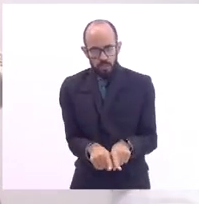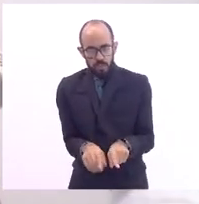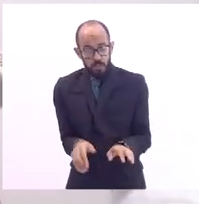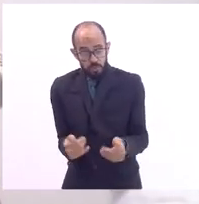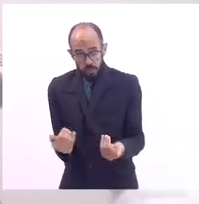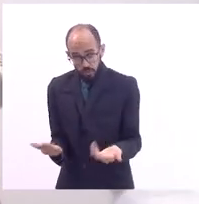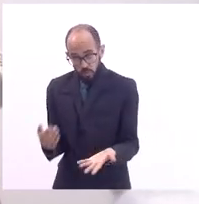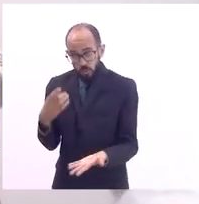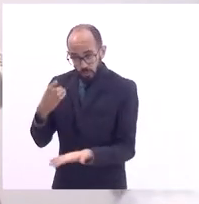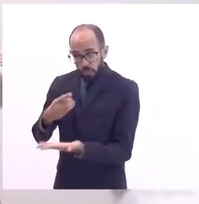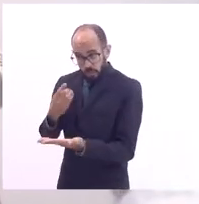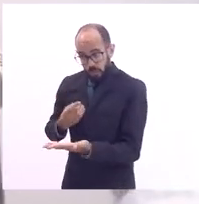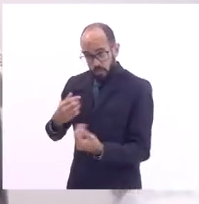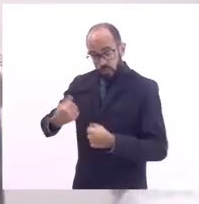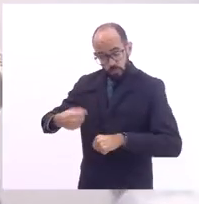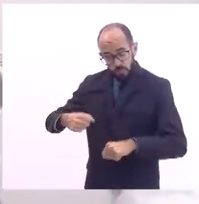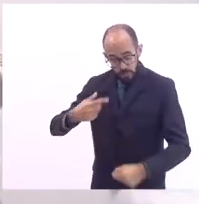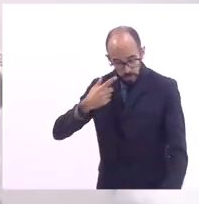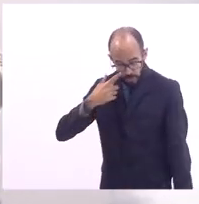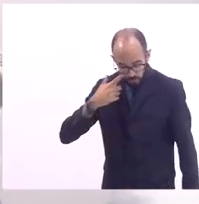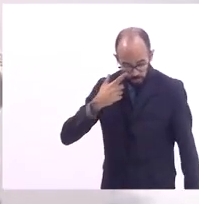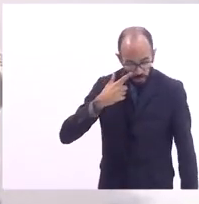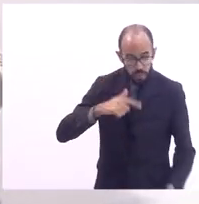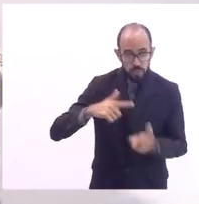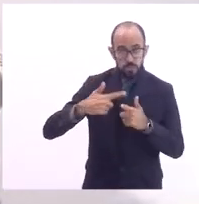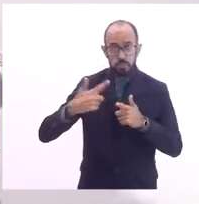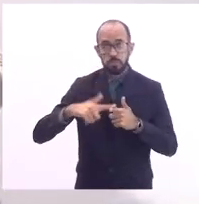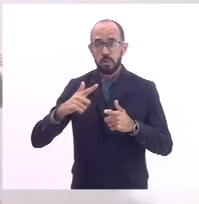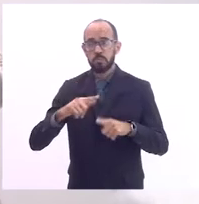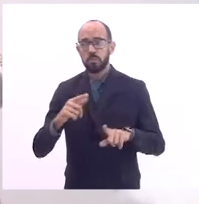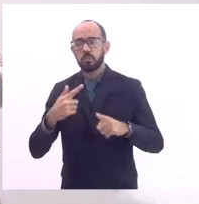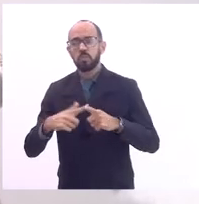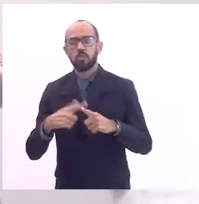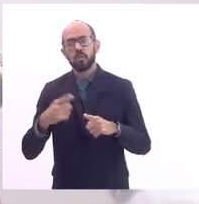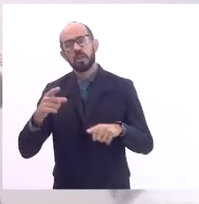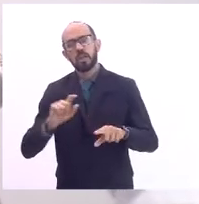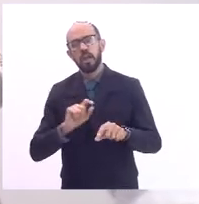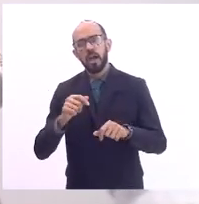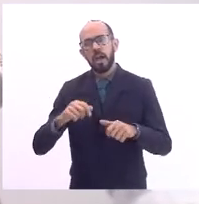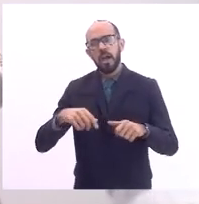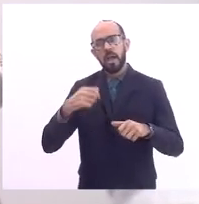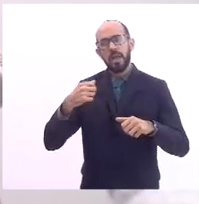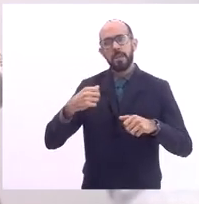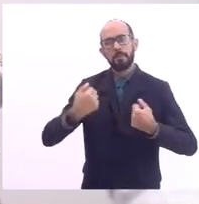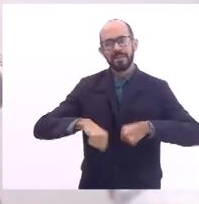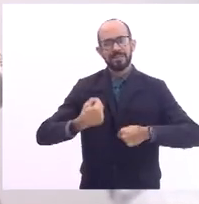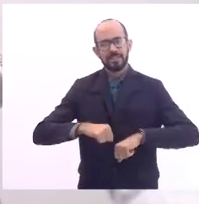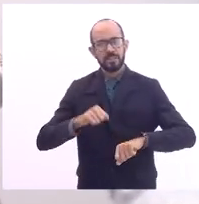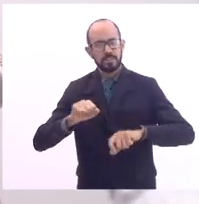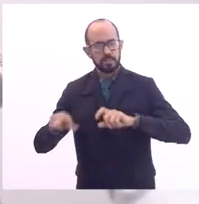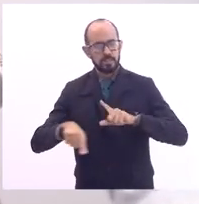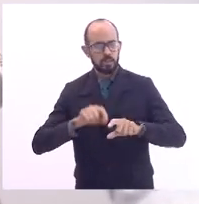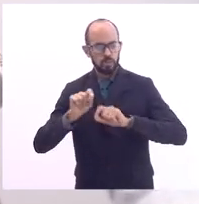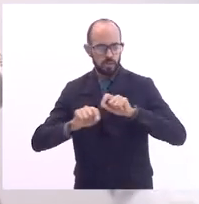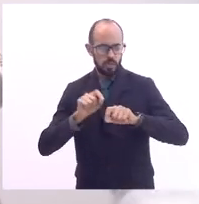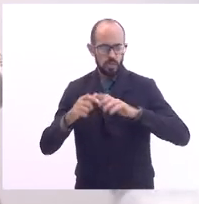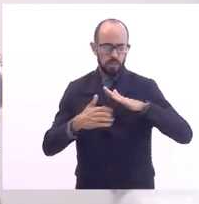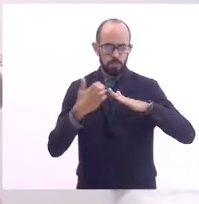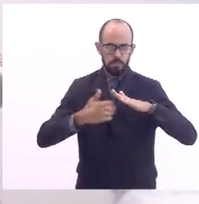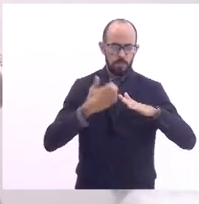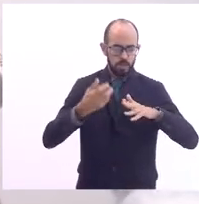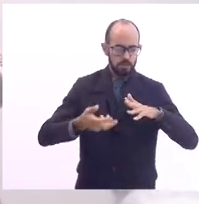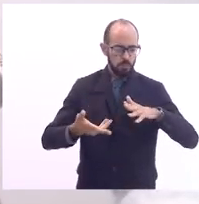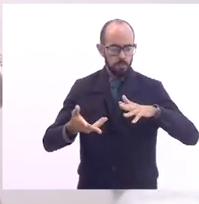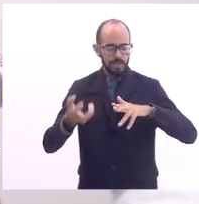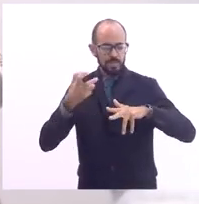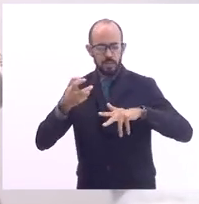reavaliar essa questão, porque, afinal de contas, é preciso que a empresa passe a ouvir a municipalidade, passe a ouvir